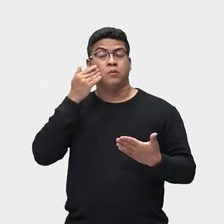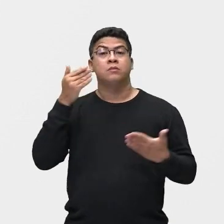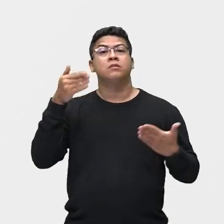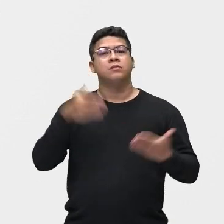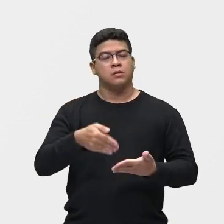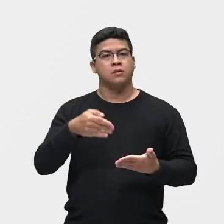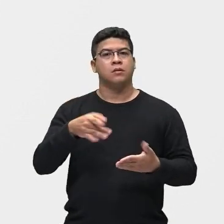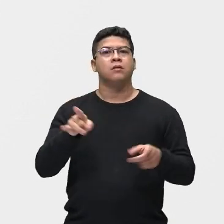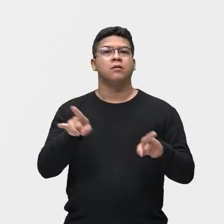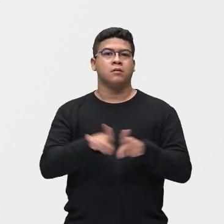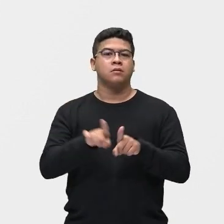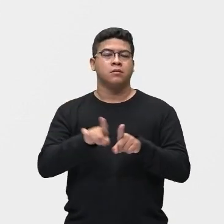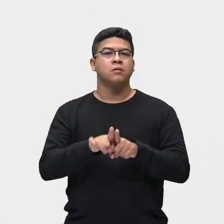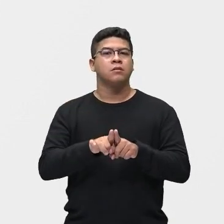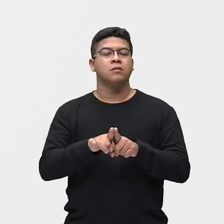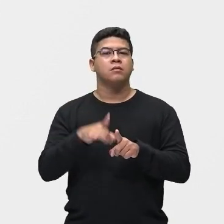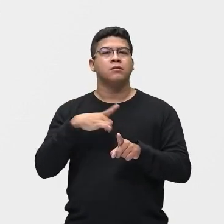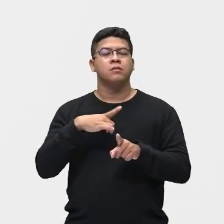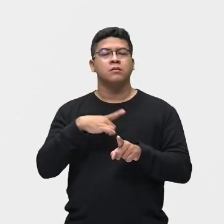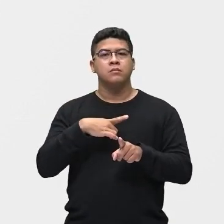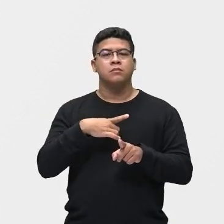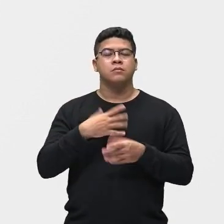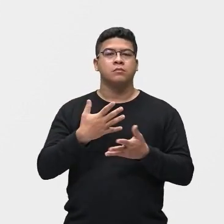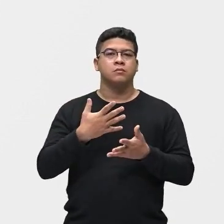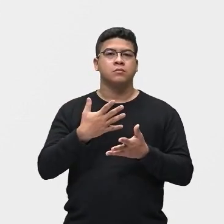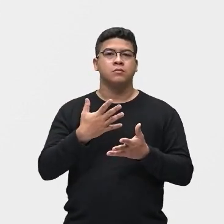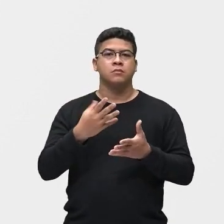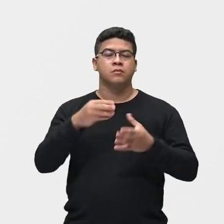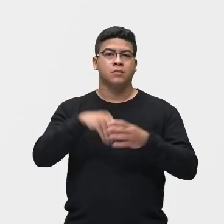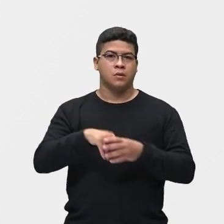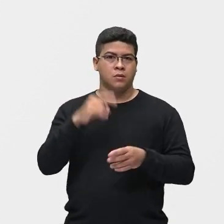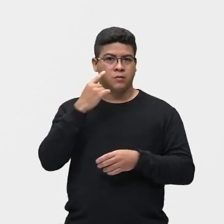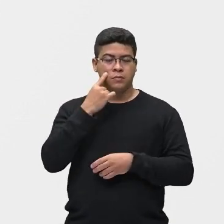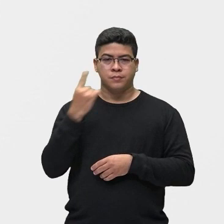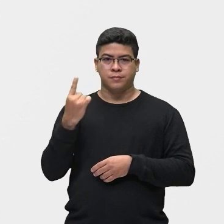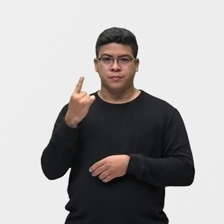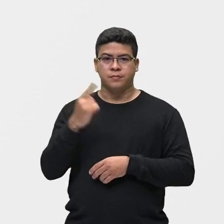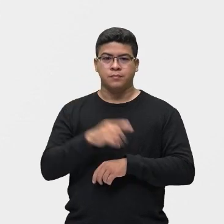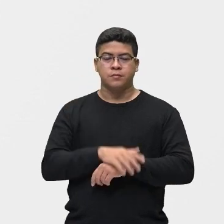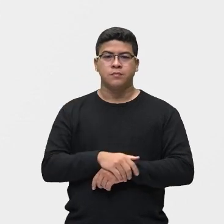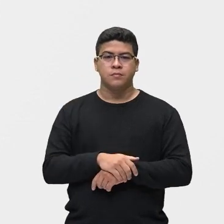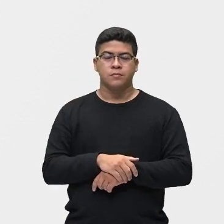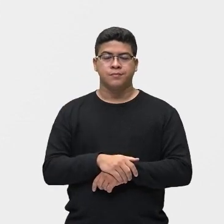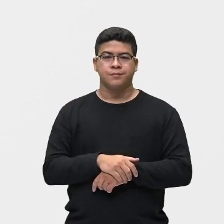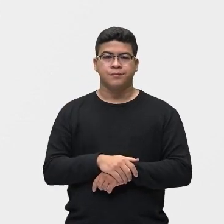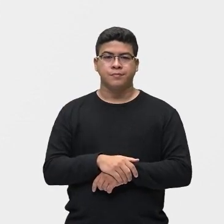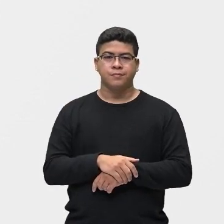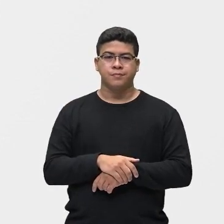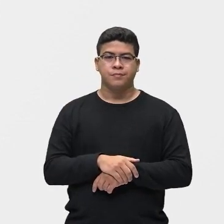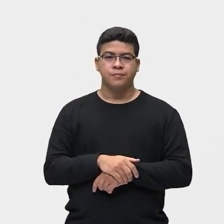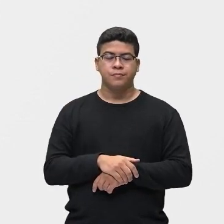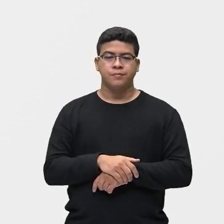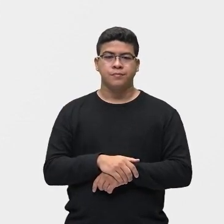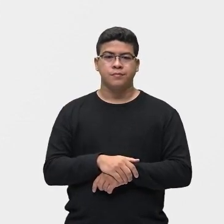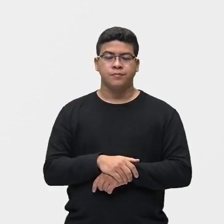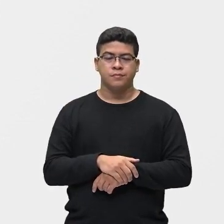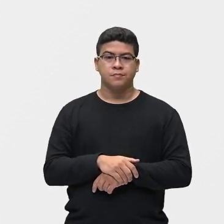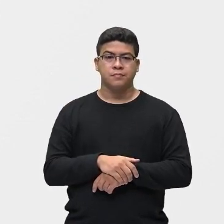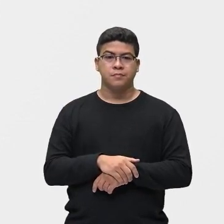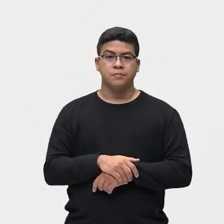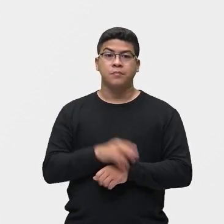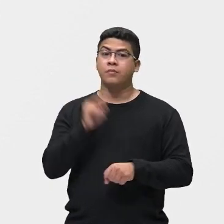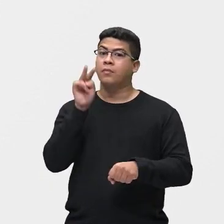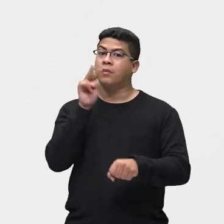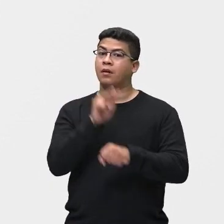defesa dos direitos humanos. Então vamos lá para a primeira função do líder religioso: